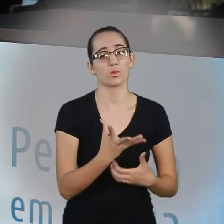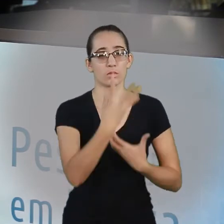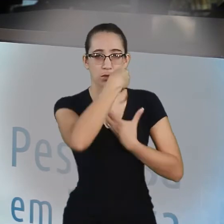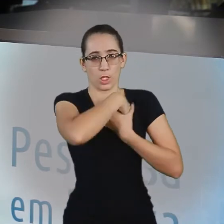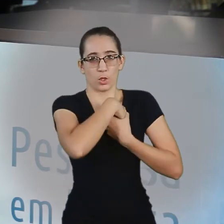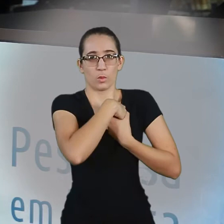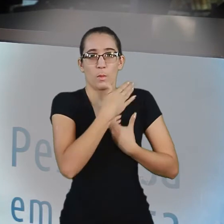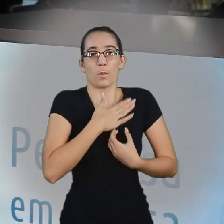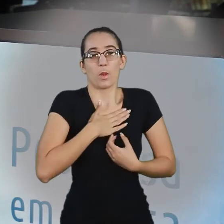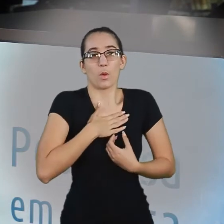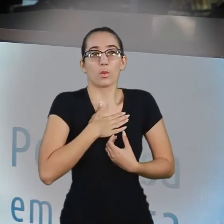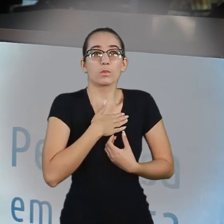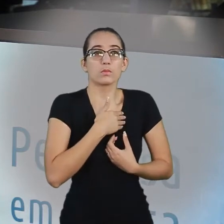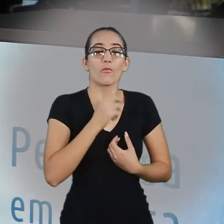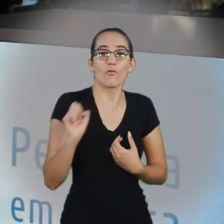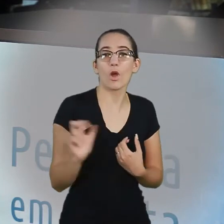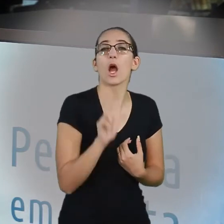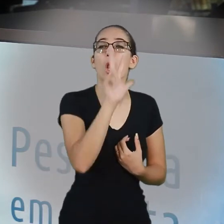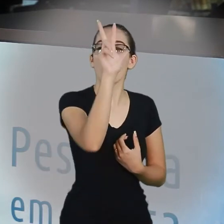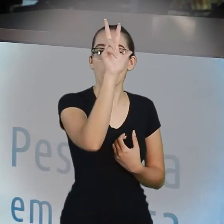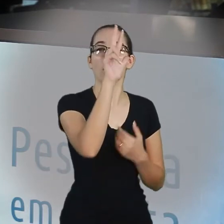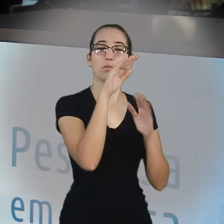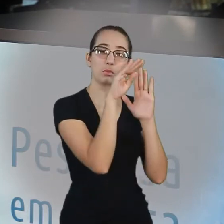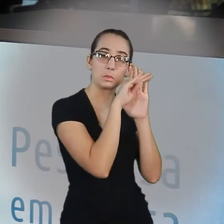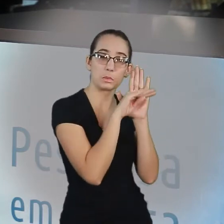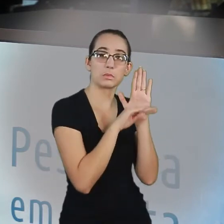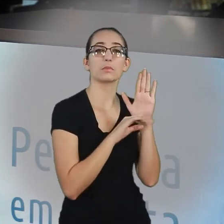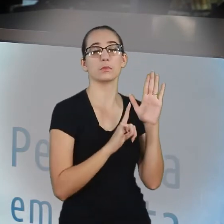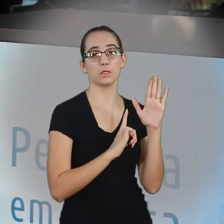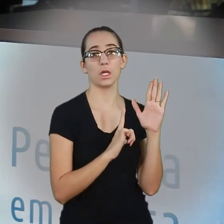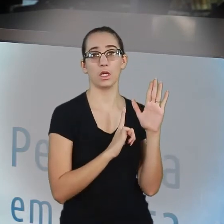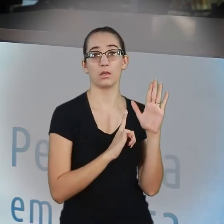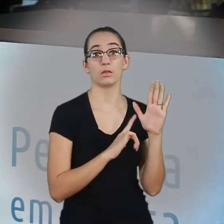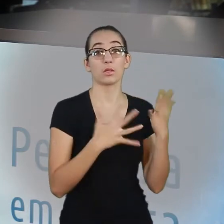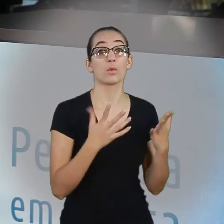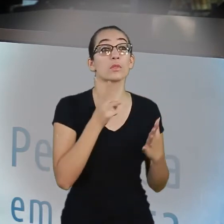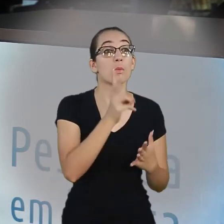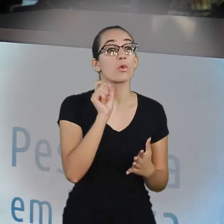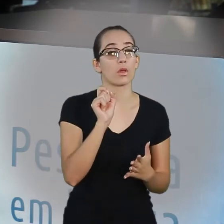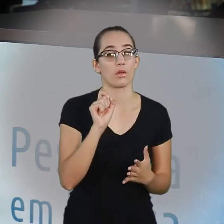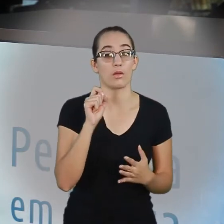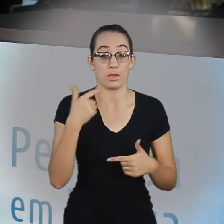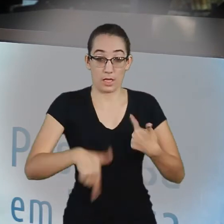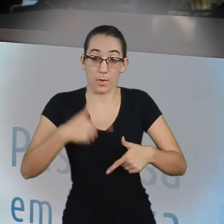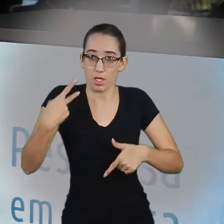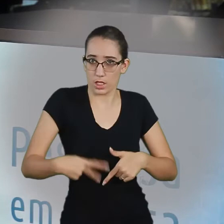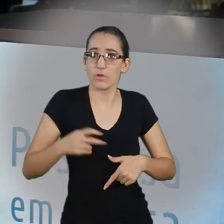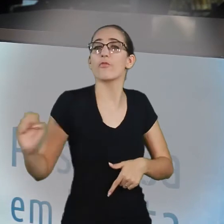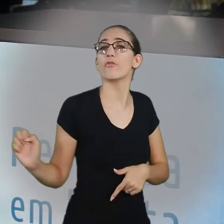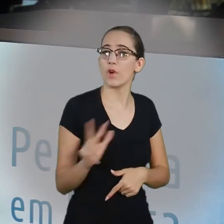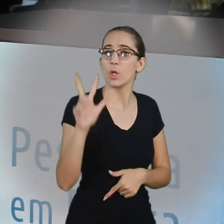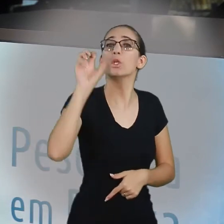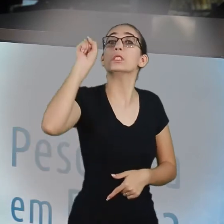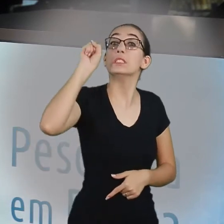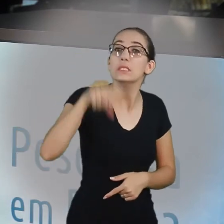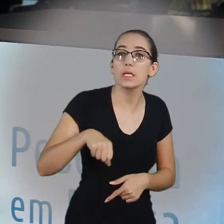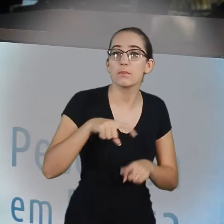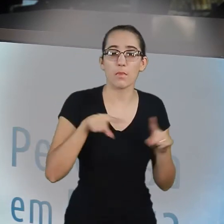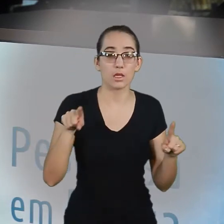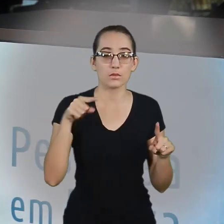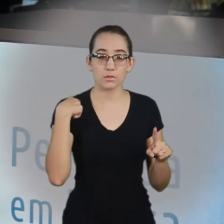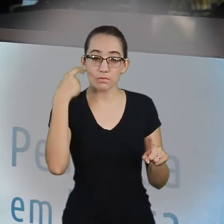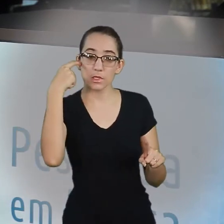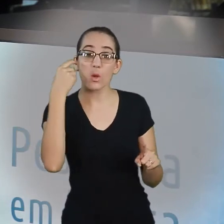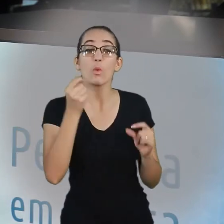gestão acadêmica. É valorizar o trabalho que a gente faz aqui, mas mostrar à sociedade, dar contribuições diretas